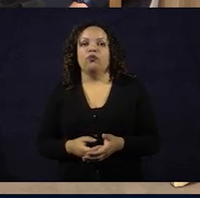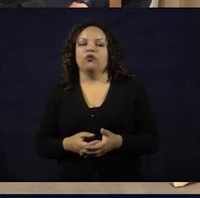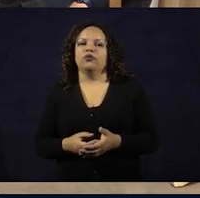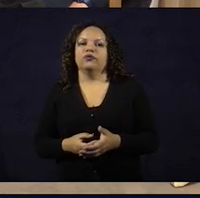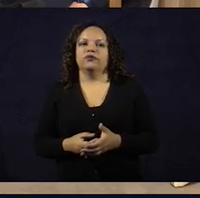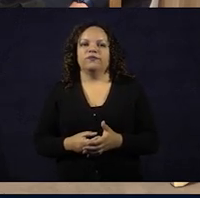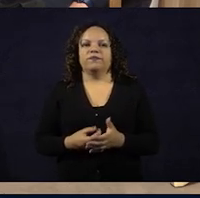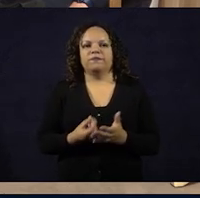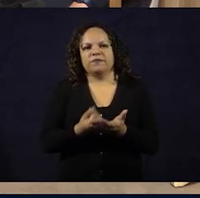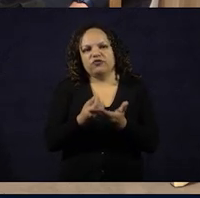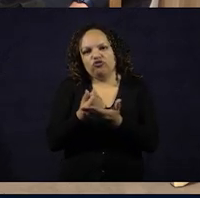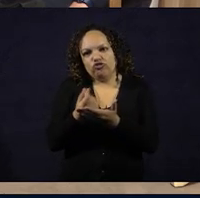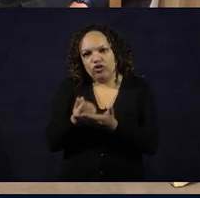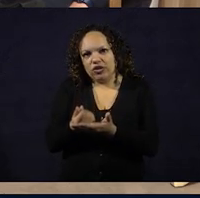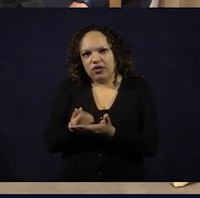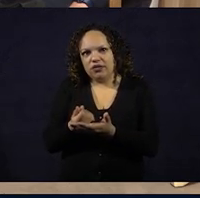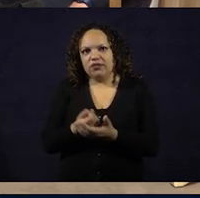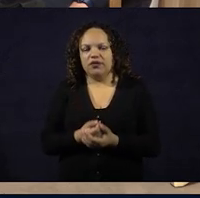negócio